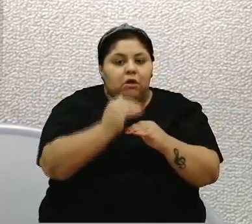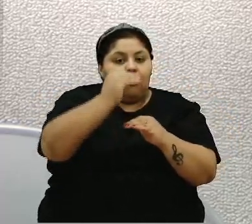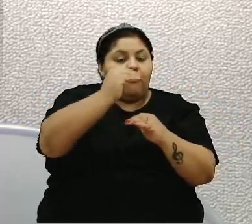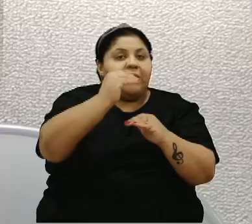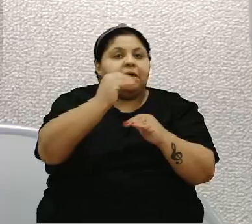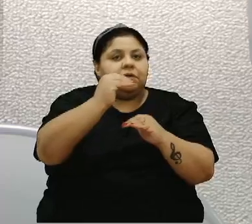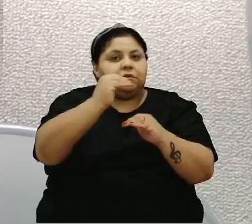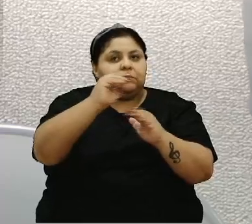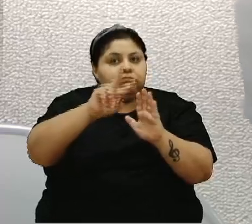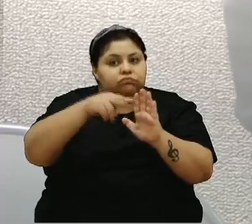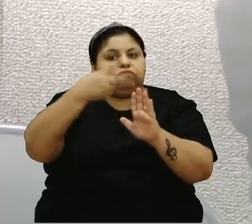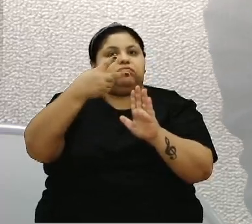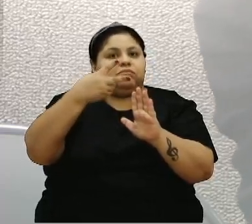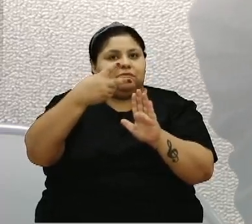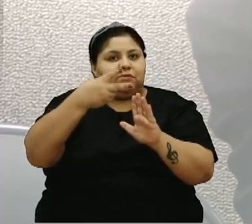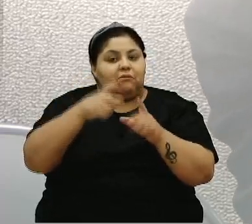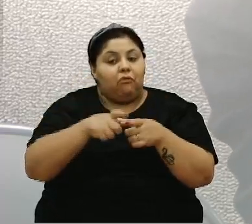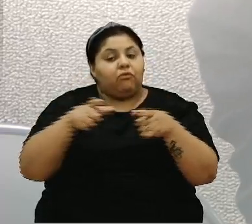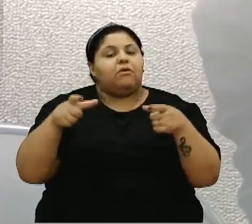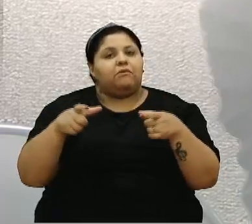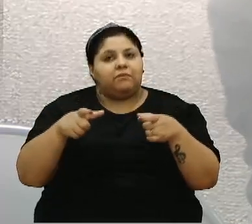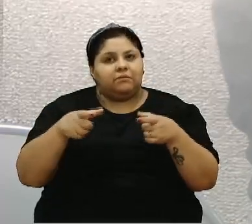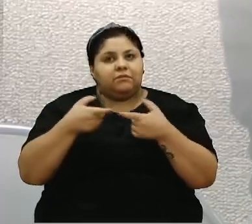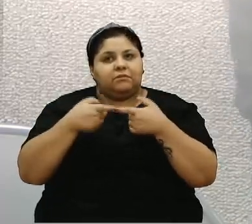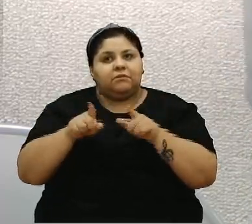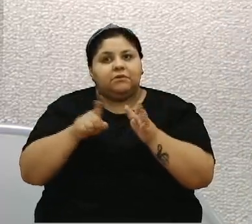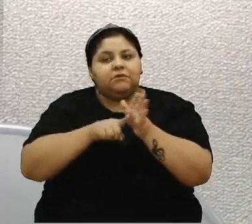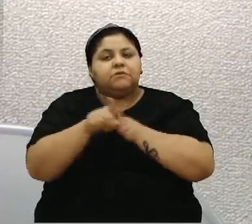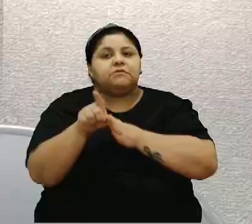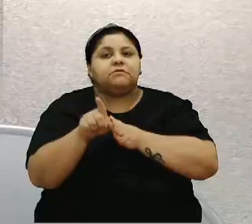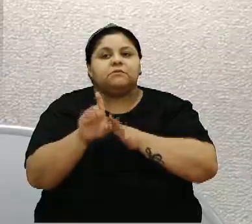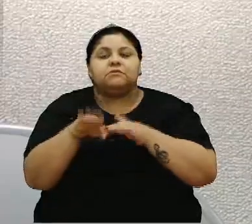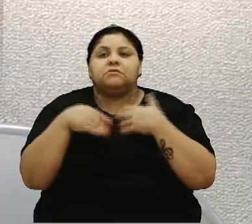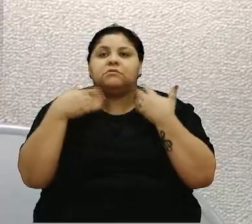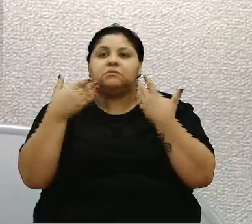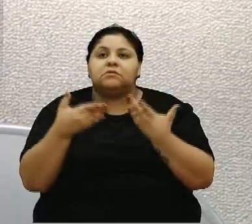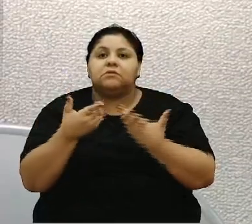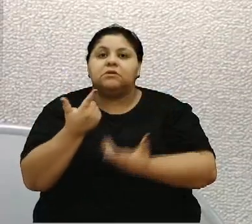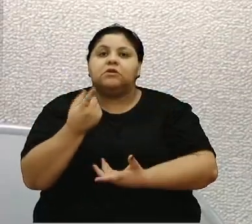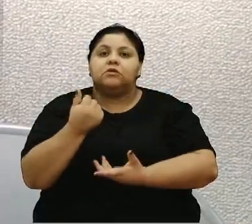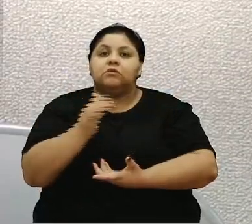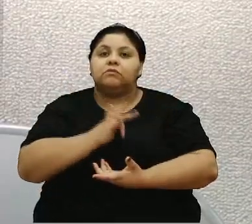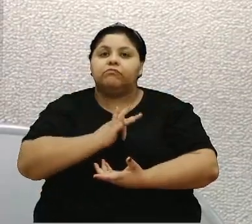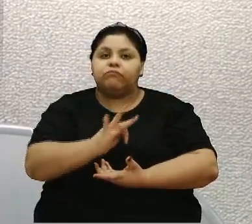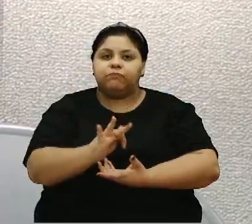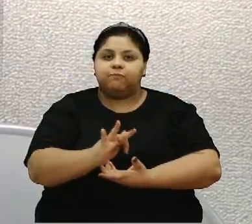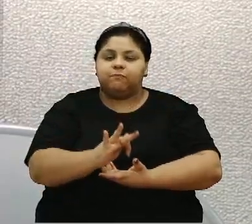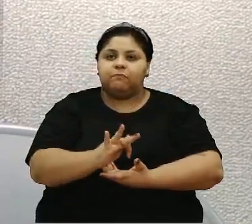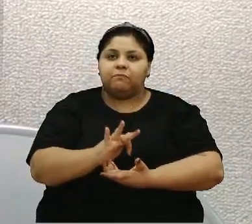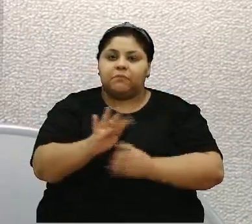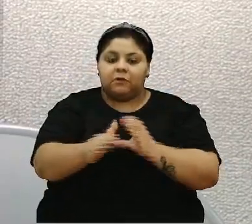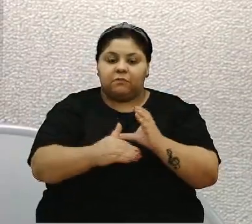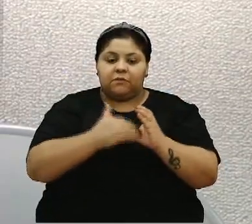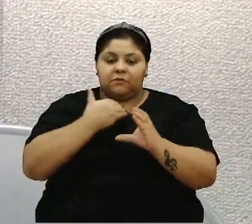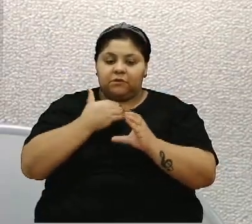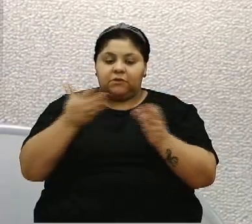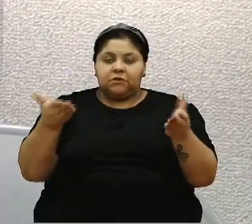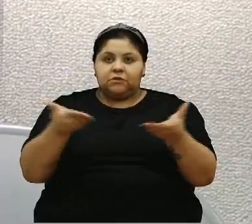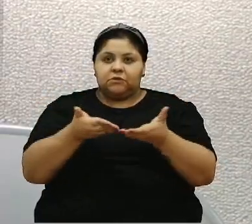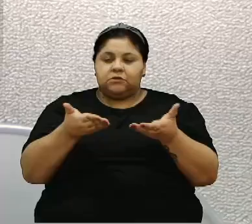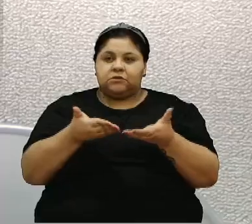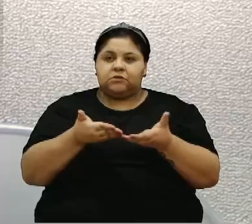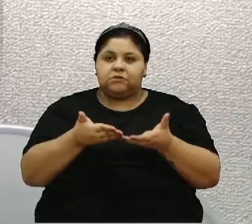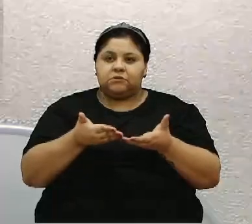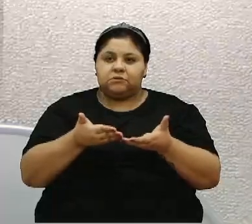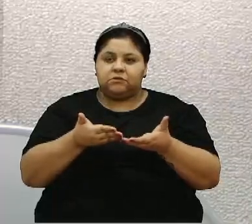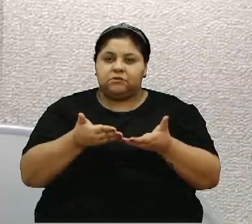tamanho. Realmente é algo que... Mas a gente pergunta também, onde é que estão as verbas federais, né, que eram para vir aqui, já que trata-se